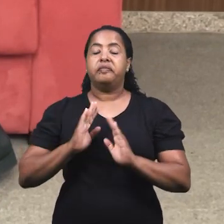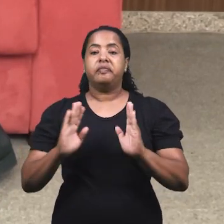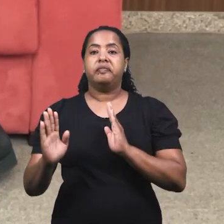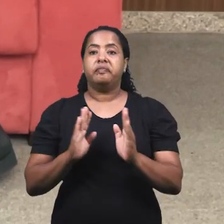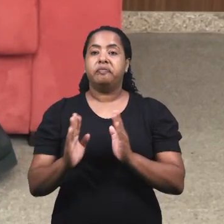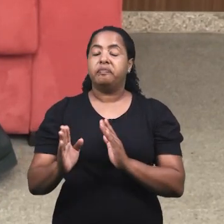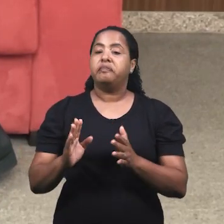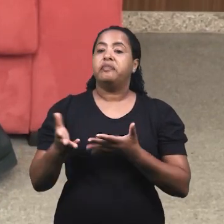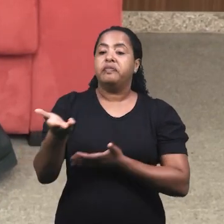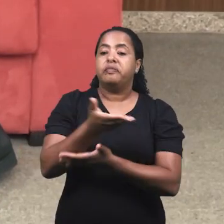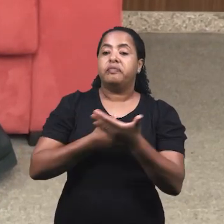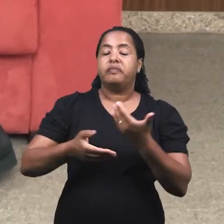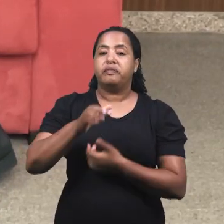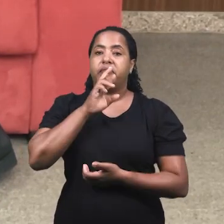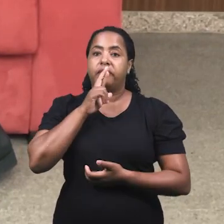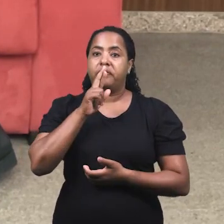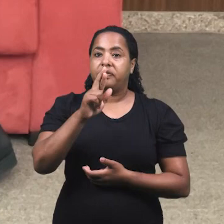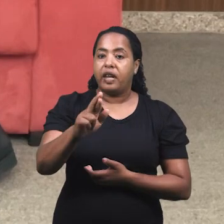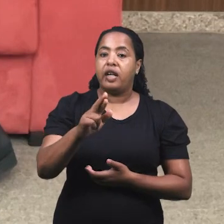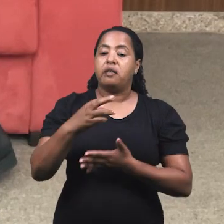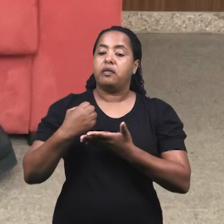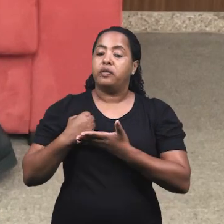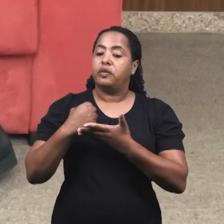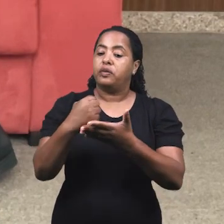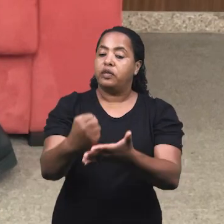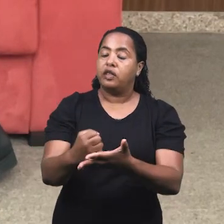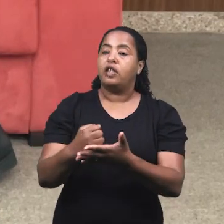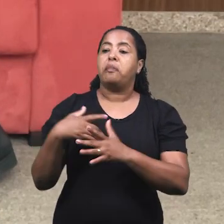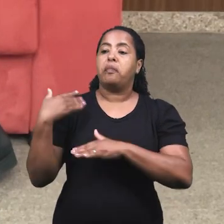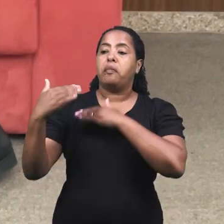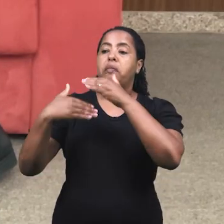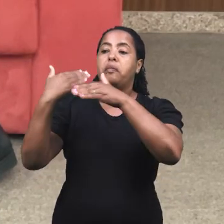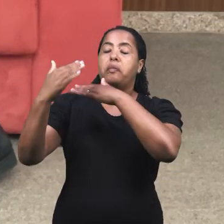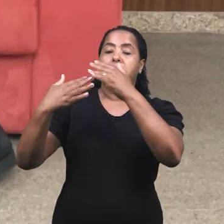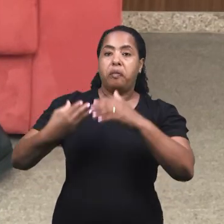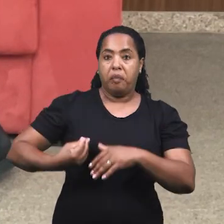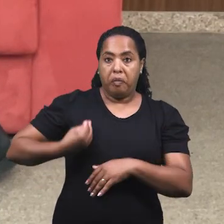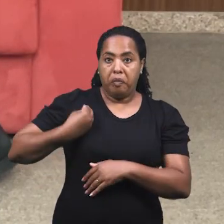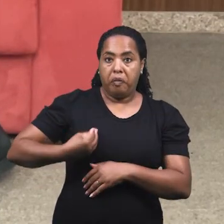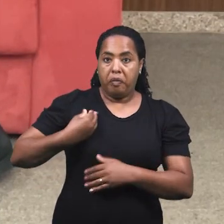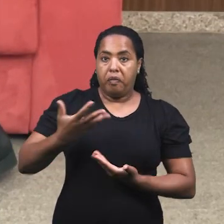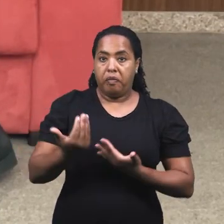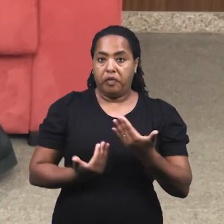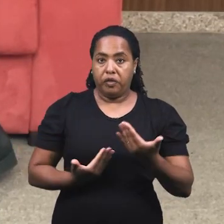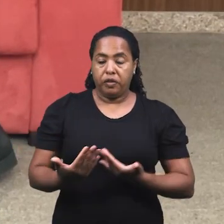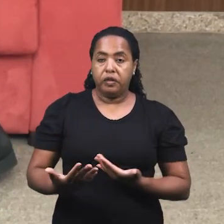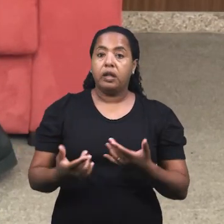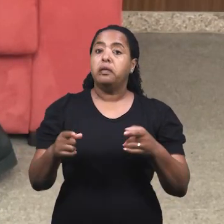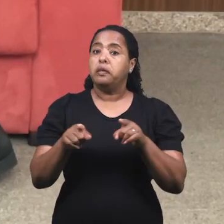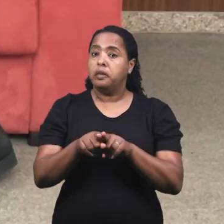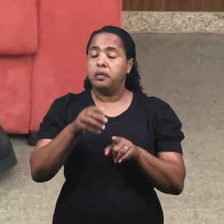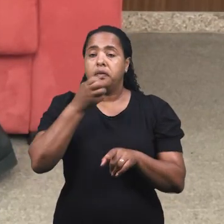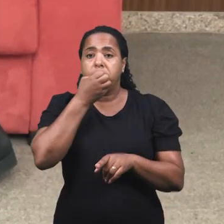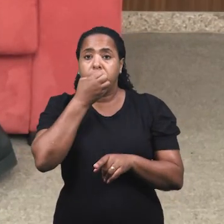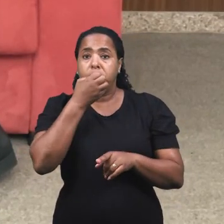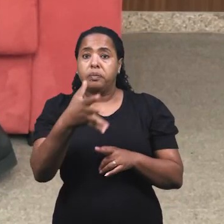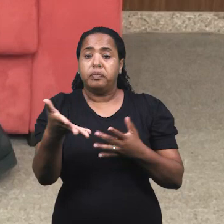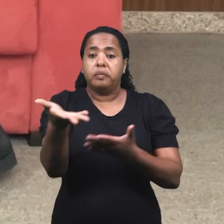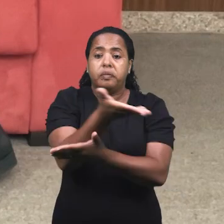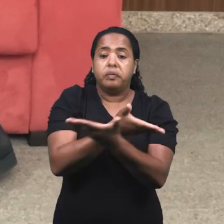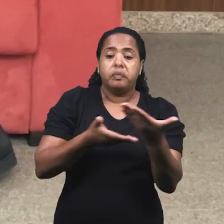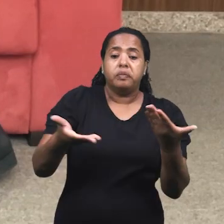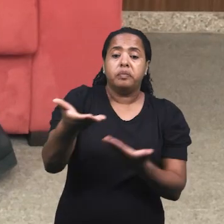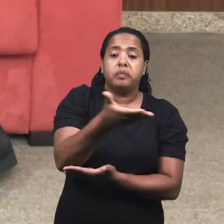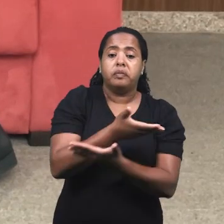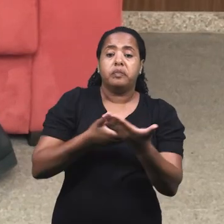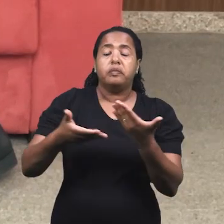dessas respostas, darmos a nossa contribuição, tem sido algo muito edificante na vida da igreja e tem sido muito bom ver o